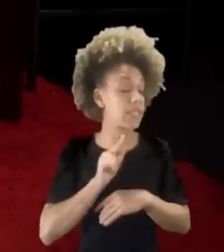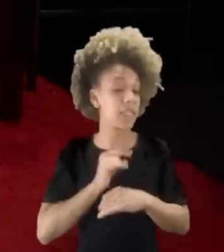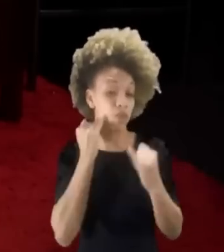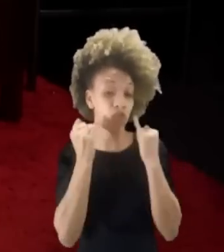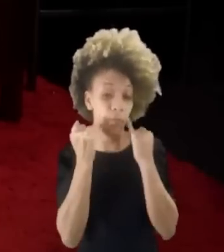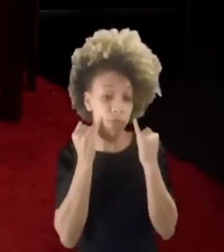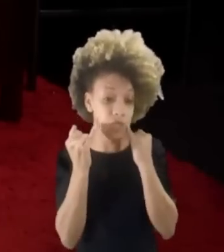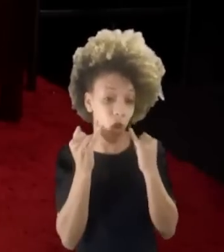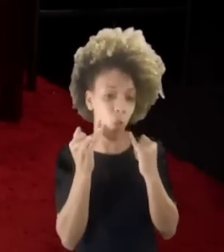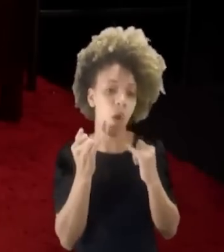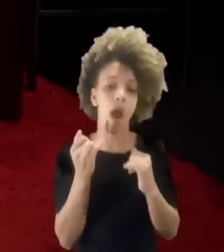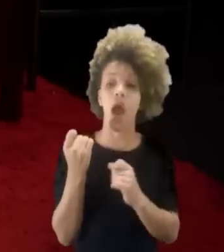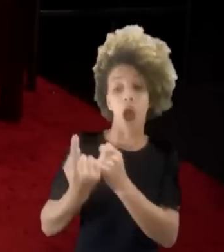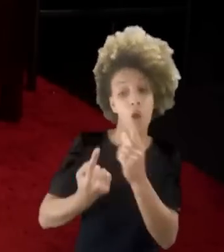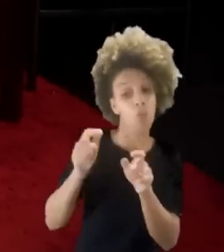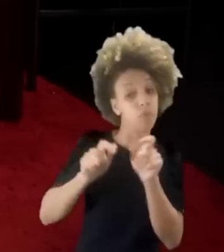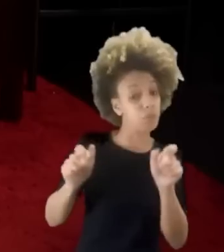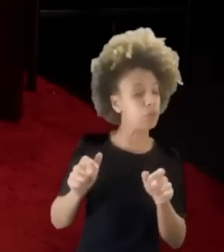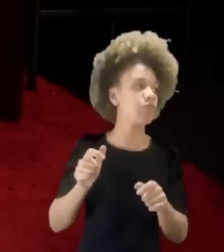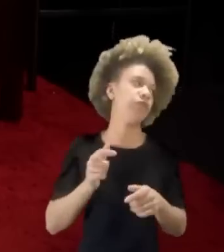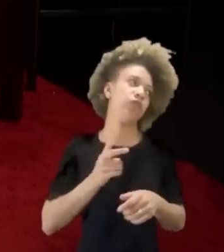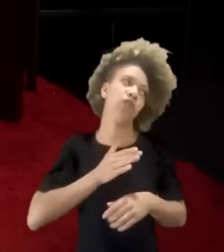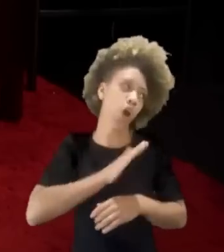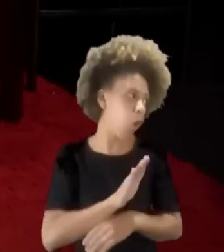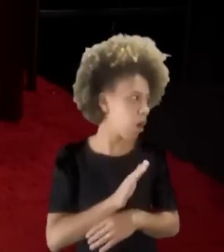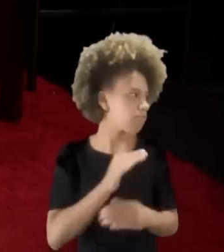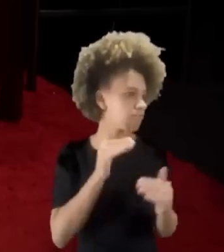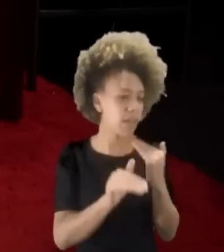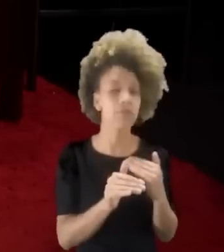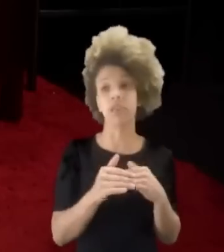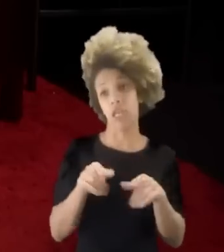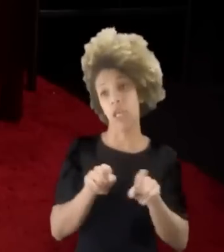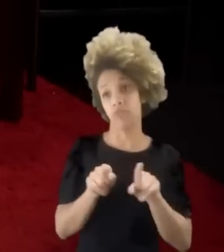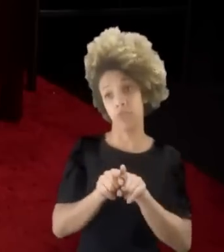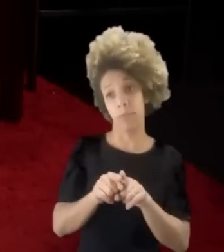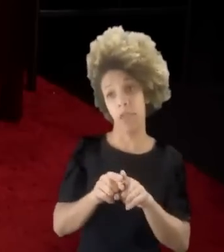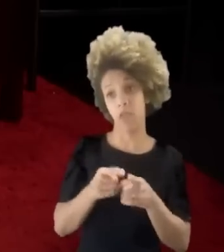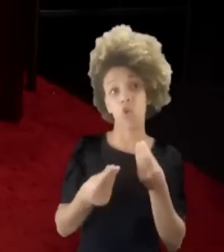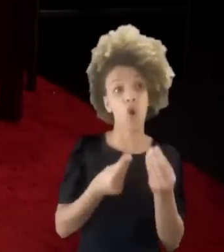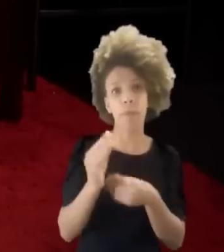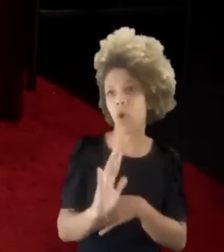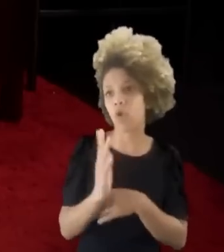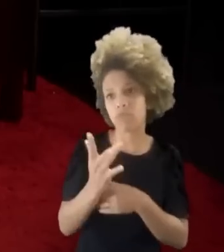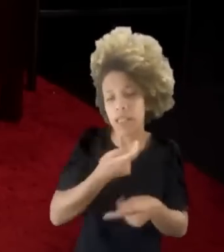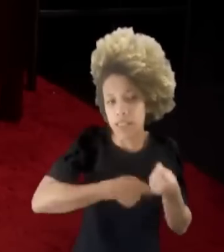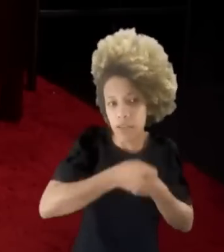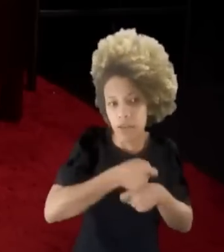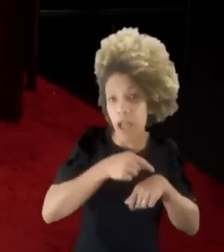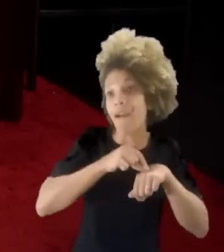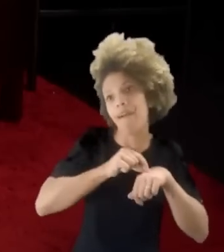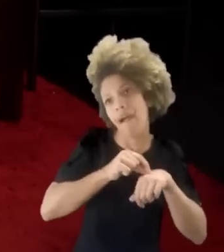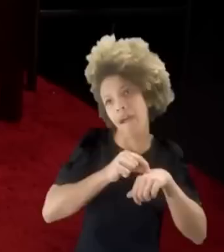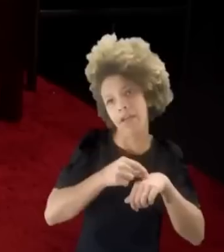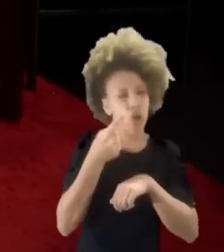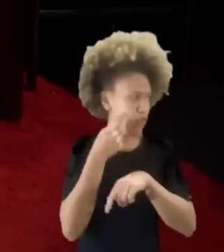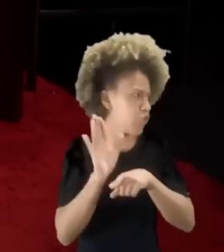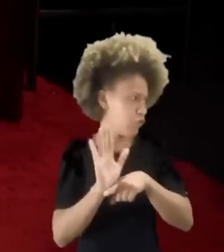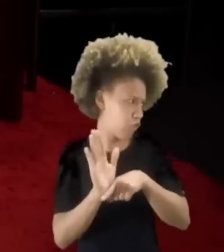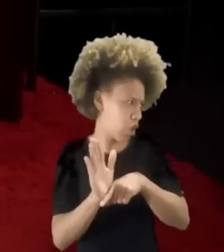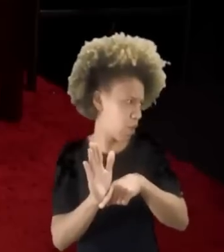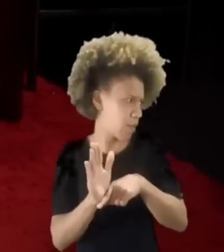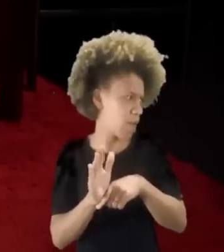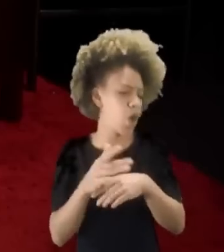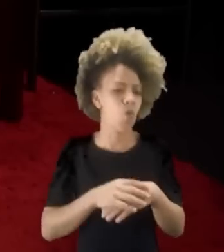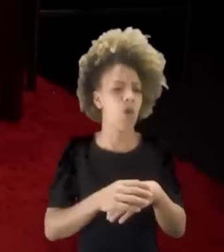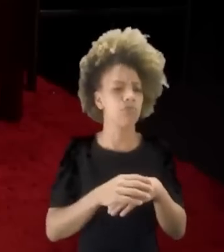informação alguma galera vai ficar indignada eu fico indignado eu fico indignado como é que funciona o esquema de carne mano eu vi o filme lá quando